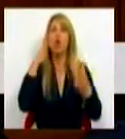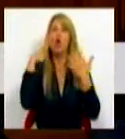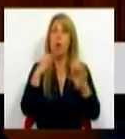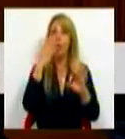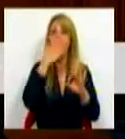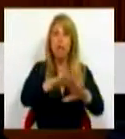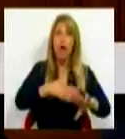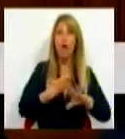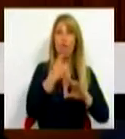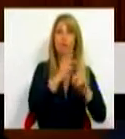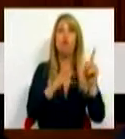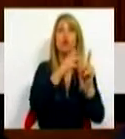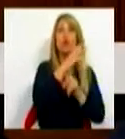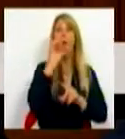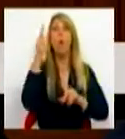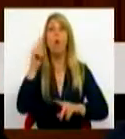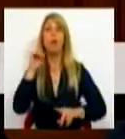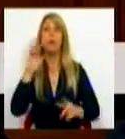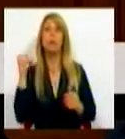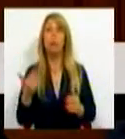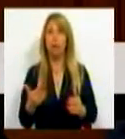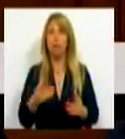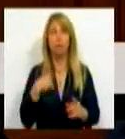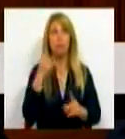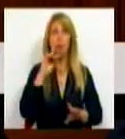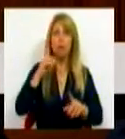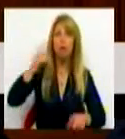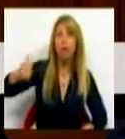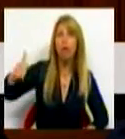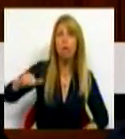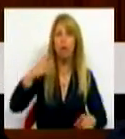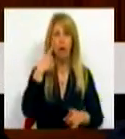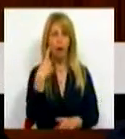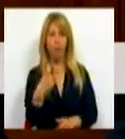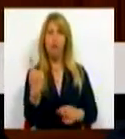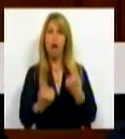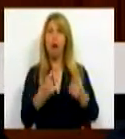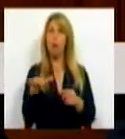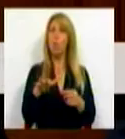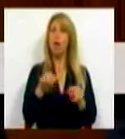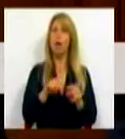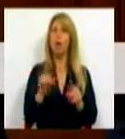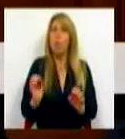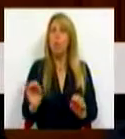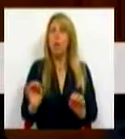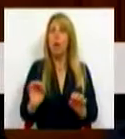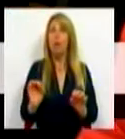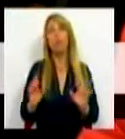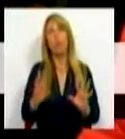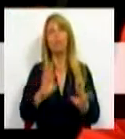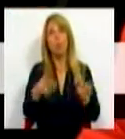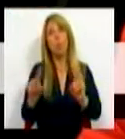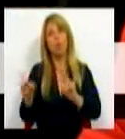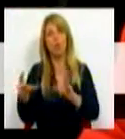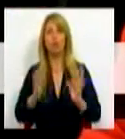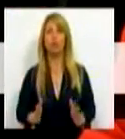garantias. E, no fundo, nos nossos testes detectámos algumas situações onde isso não tinha ocorrido e que foram corrigidas. Muito